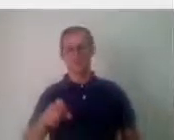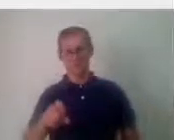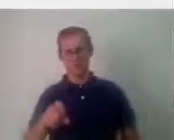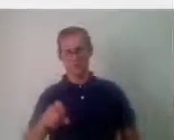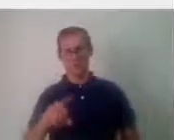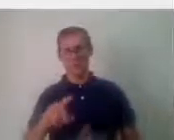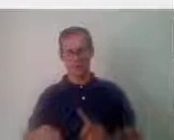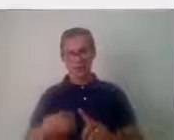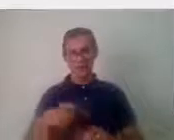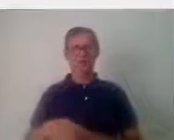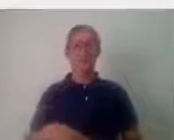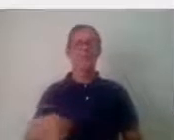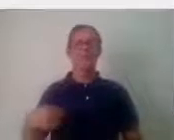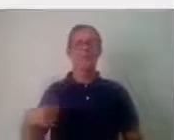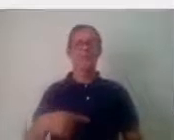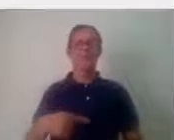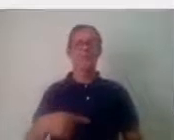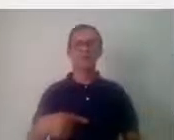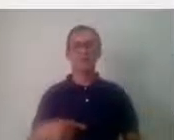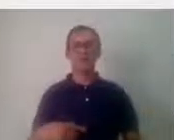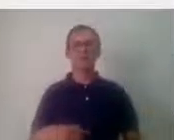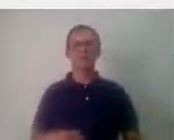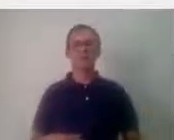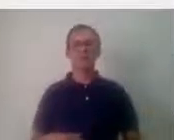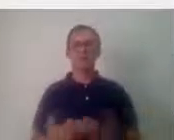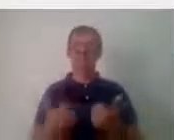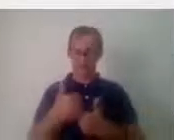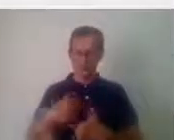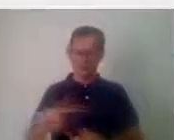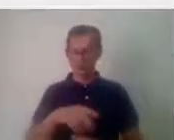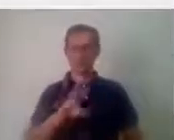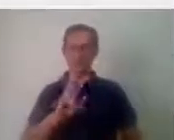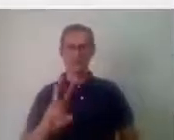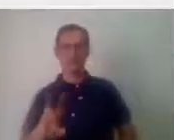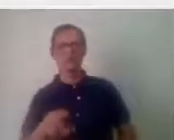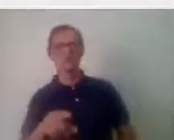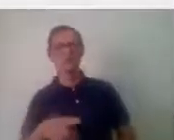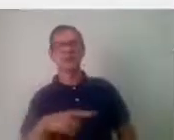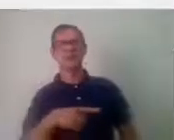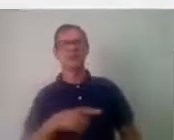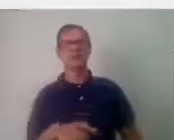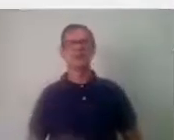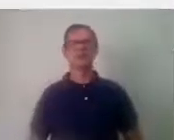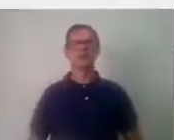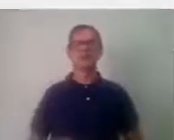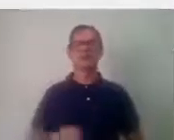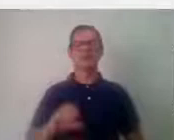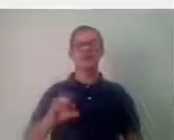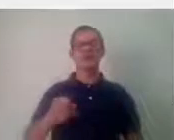e depois menos a substituição do menos 2. Você obtém